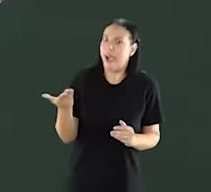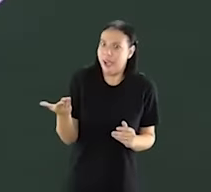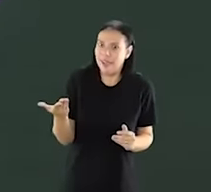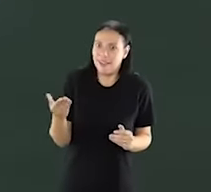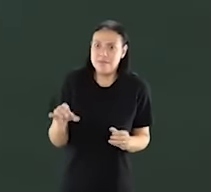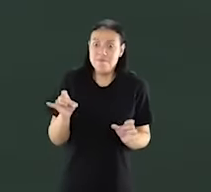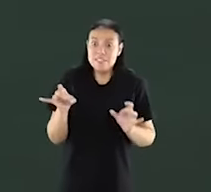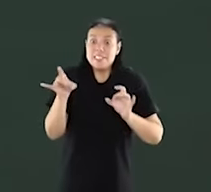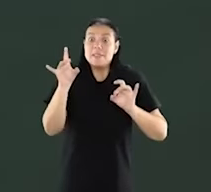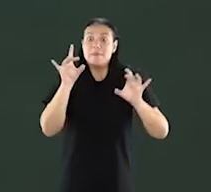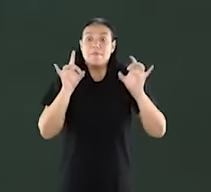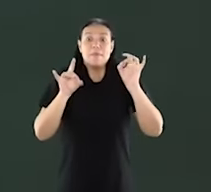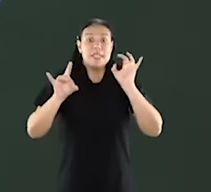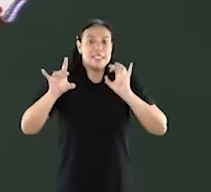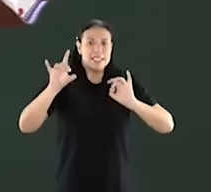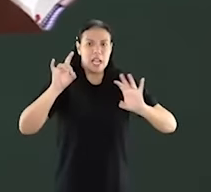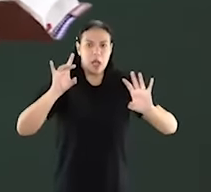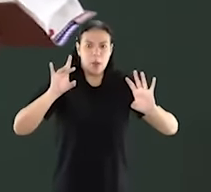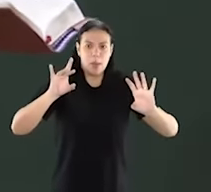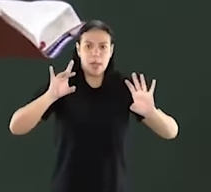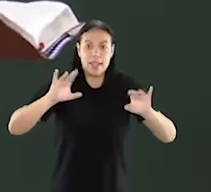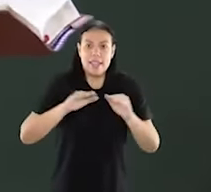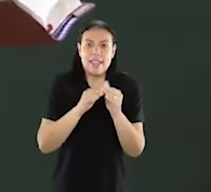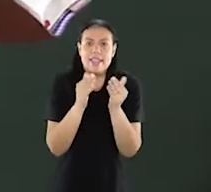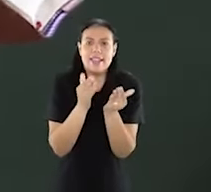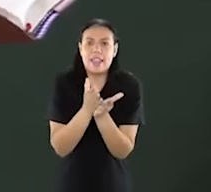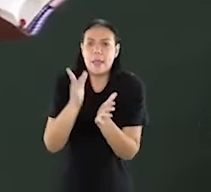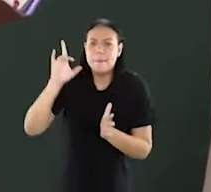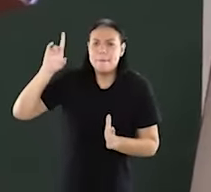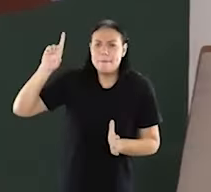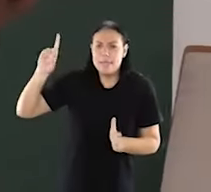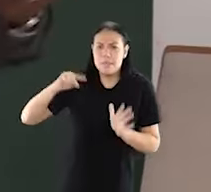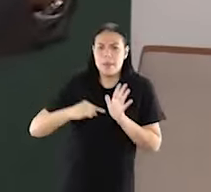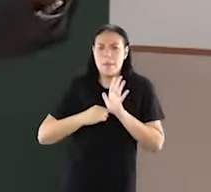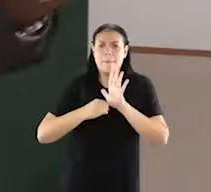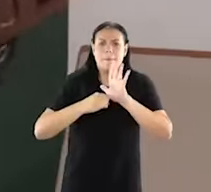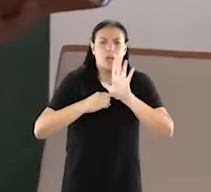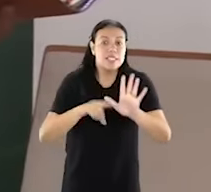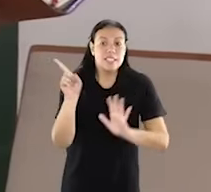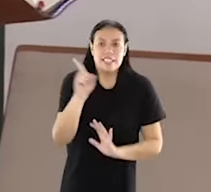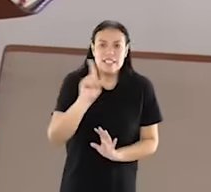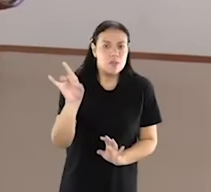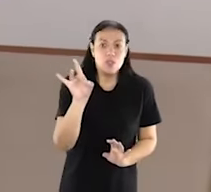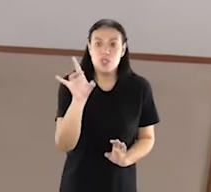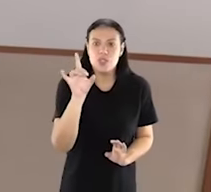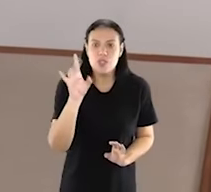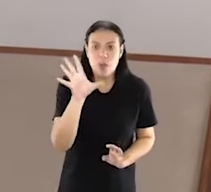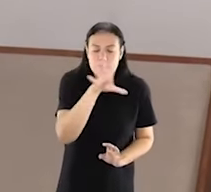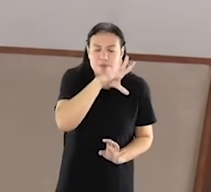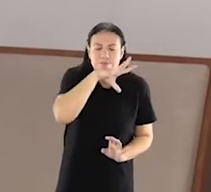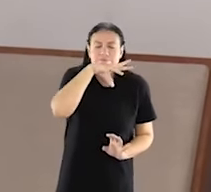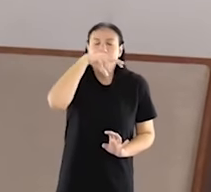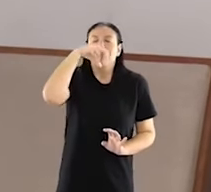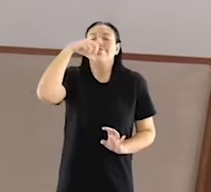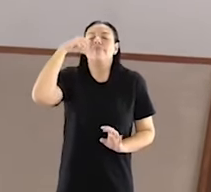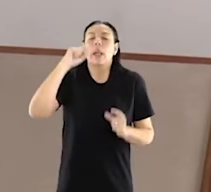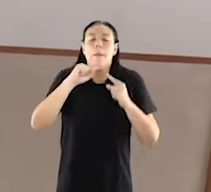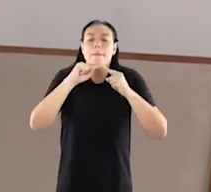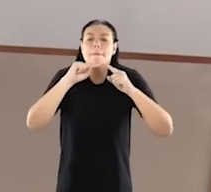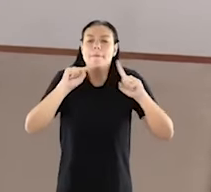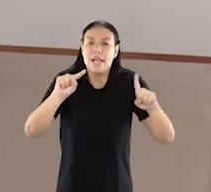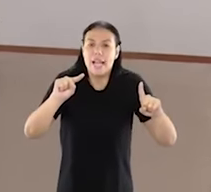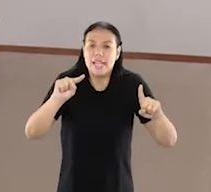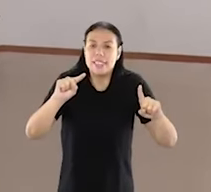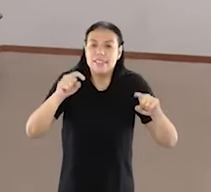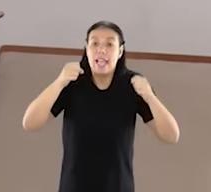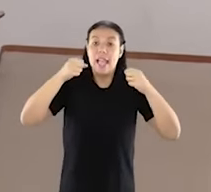bíblico tem o cuidado de registrar não só o perfume preciosíssimo, mas também contar do que o